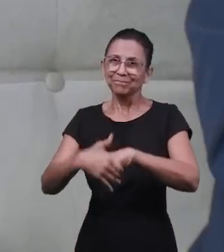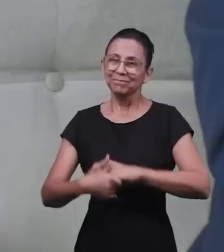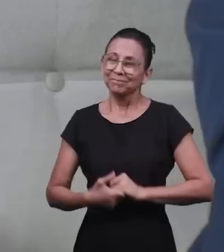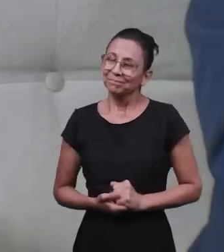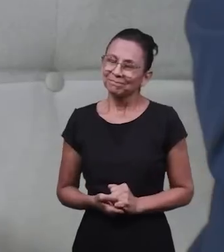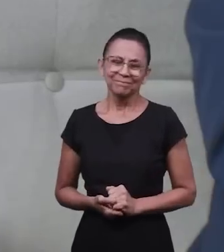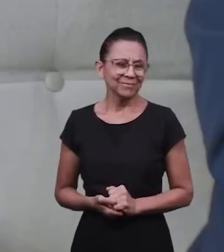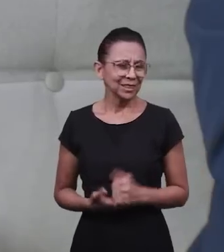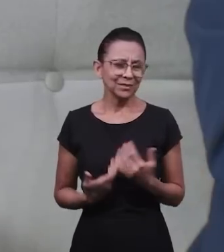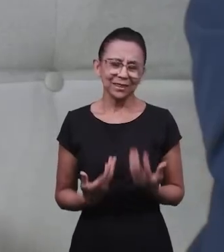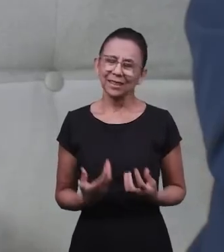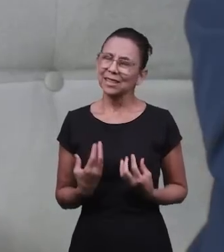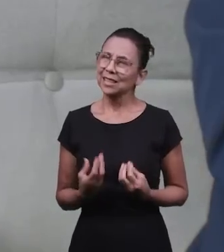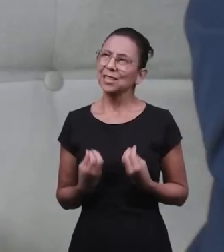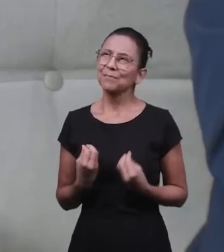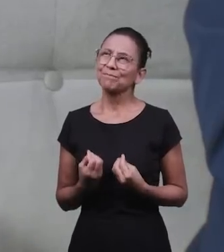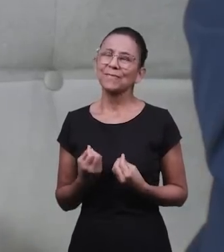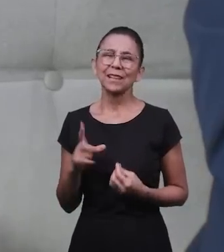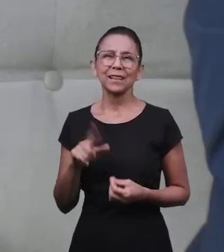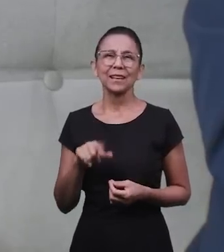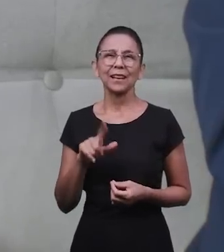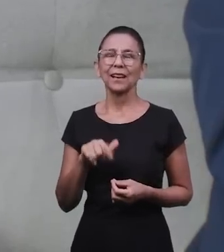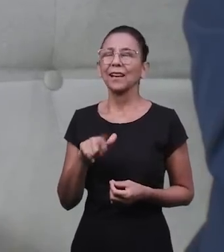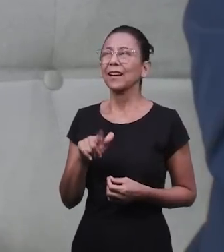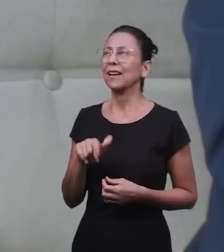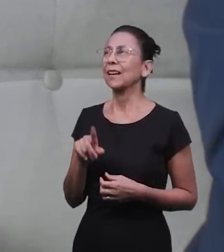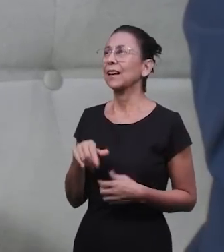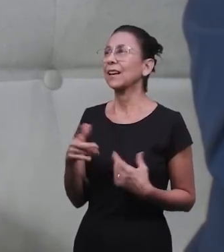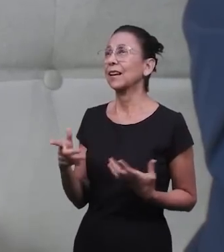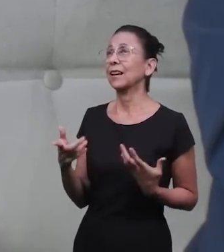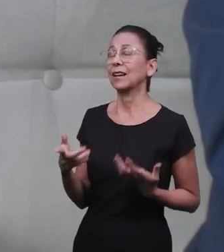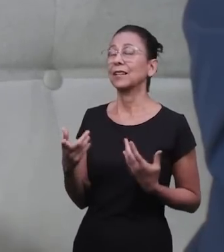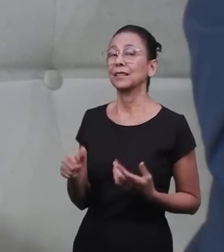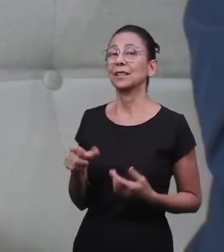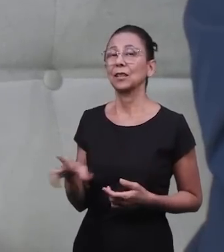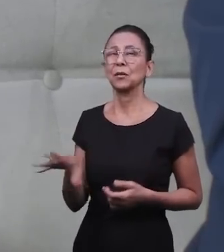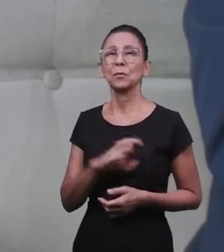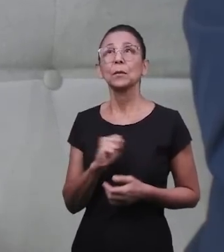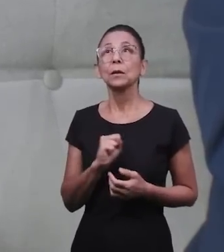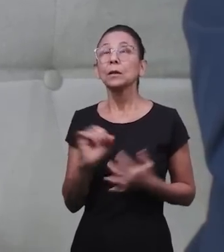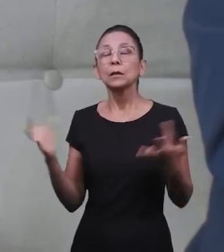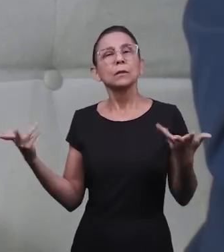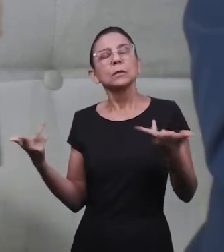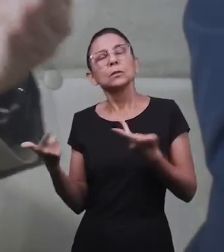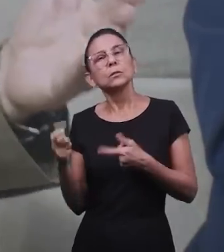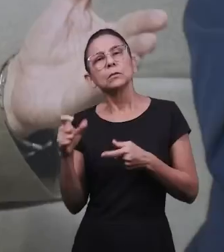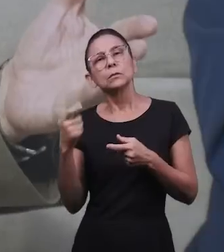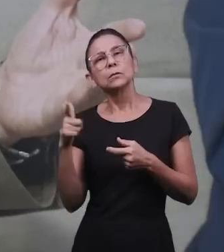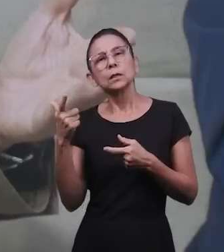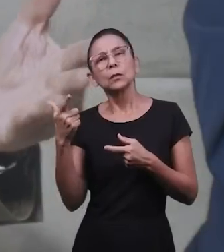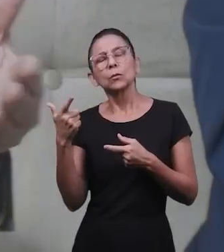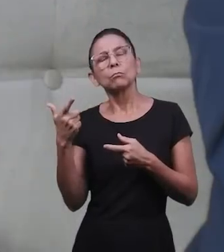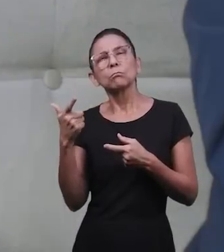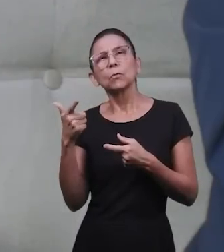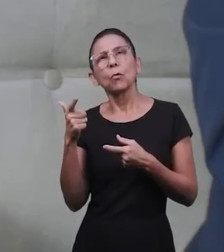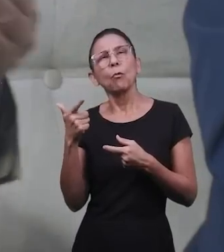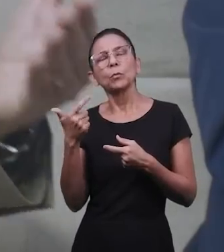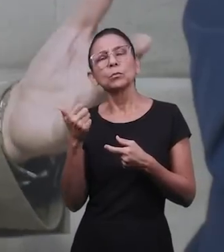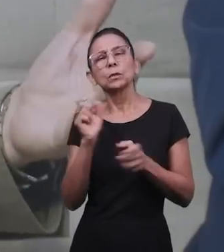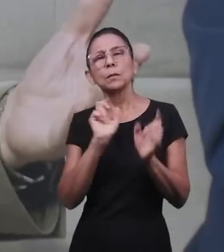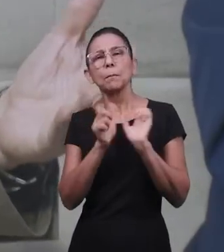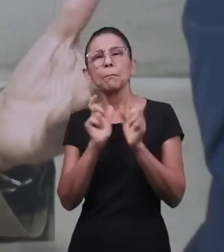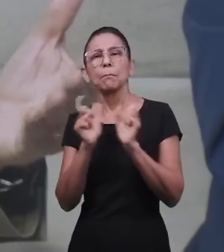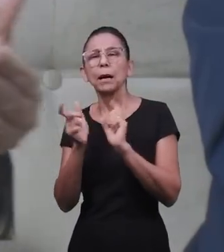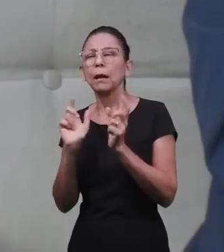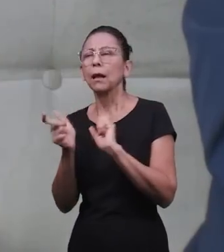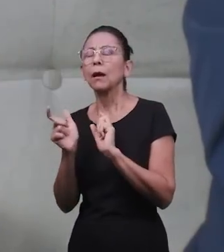Então, realmente, assim, muito... É um amor, assim, extraordinário. Não há